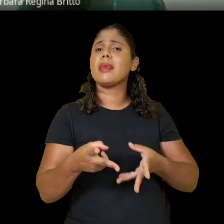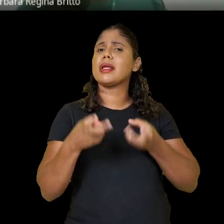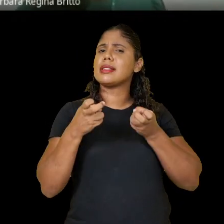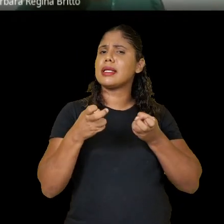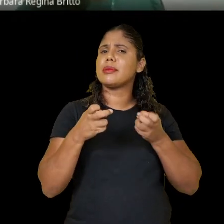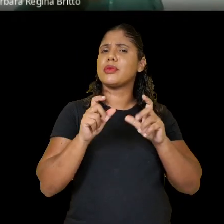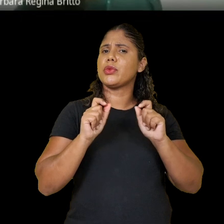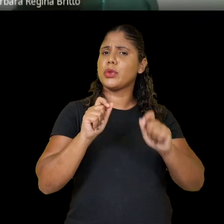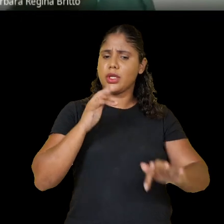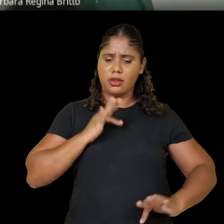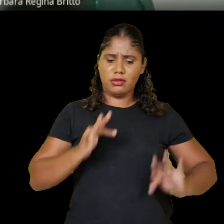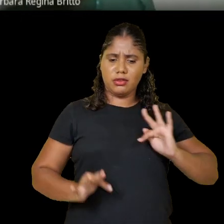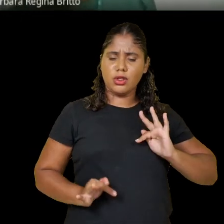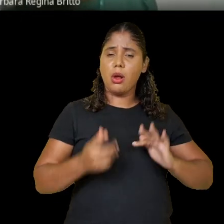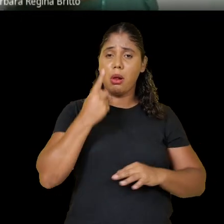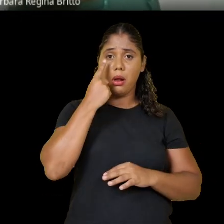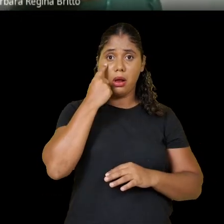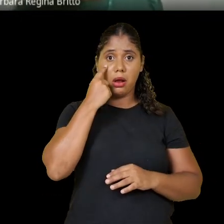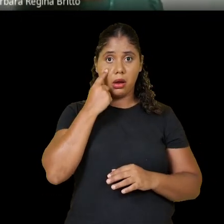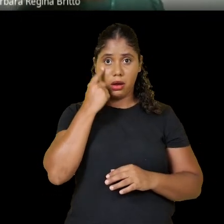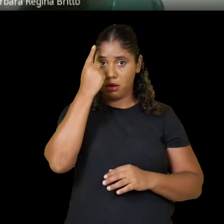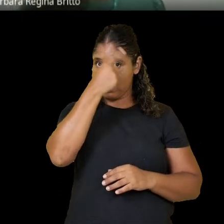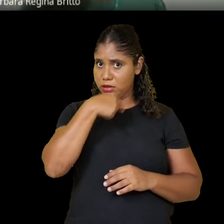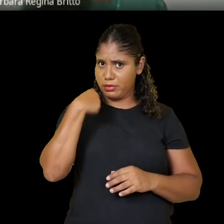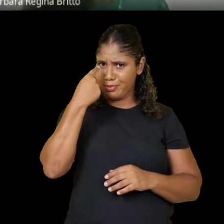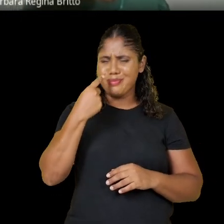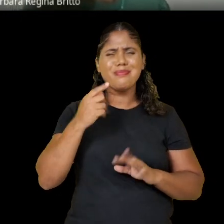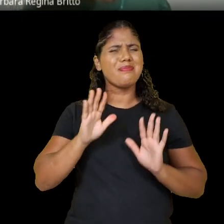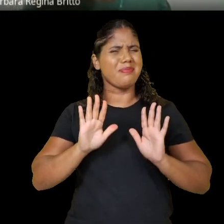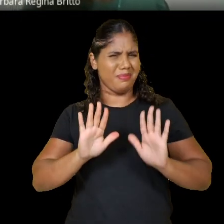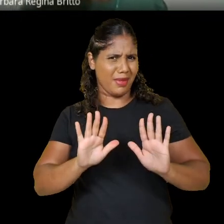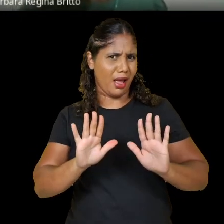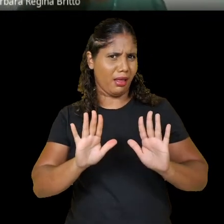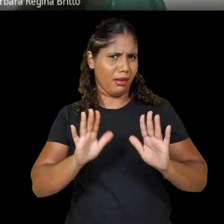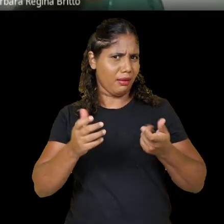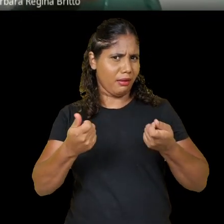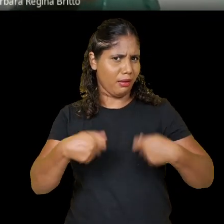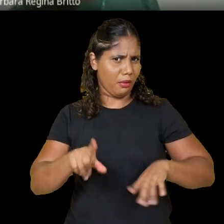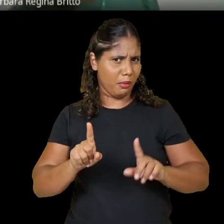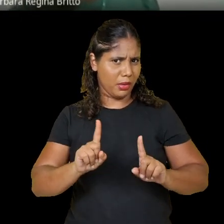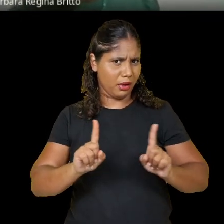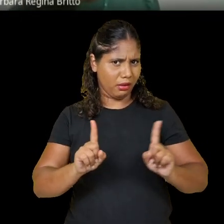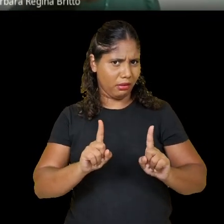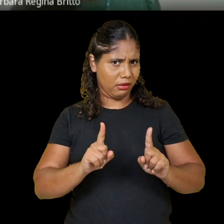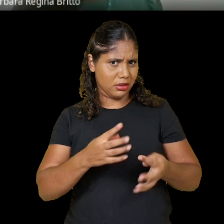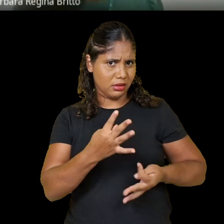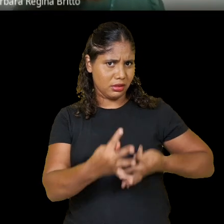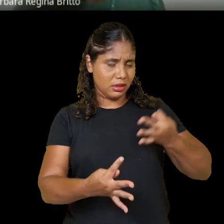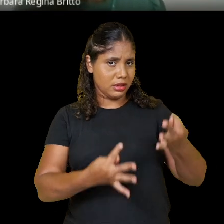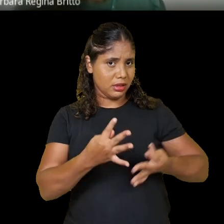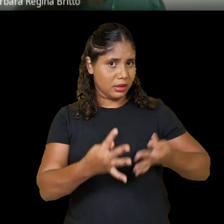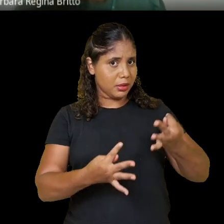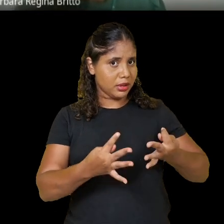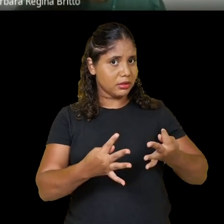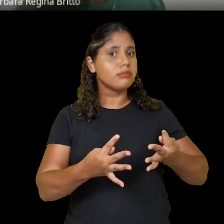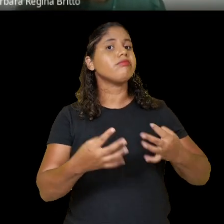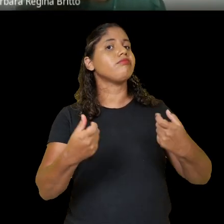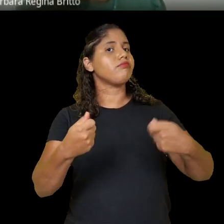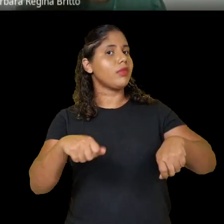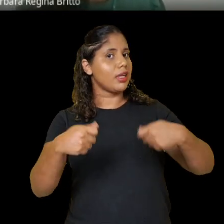da gestação, mas por ser fisiológica não quer dizer que não precisa tratar. Por isso que as gestantes